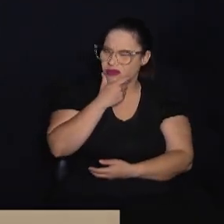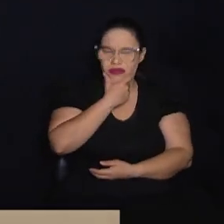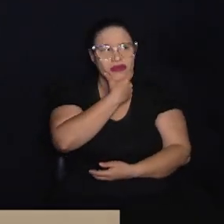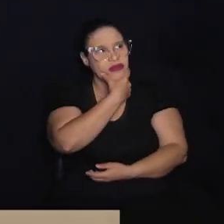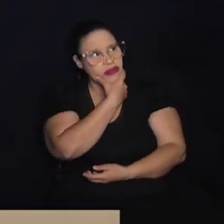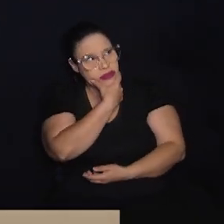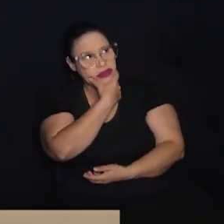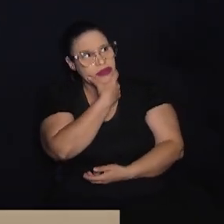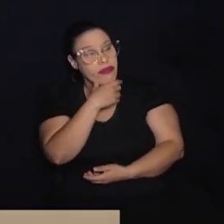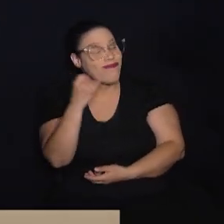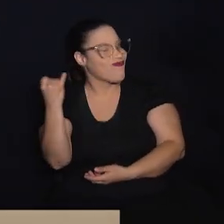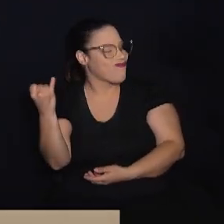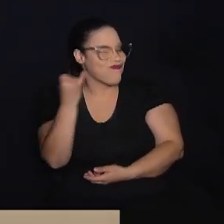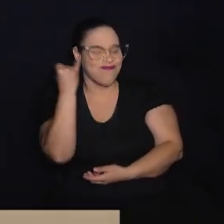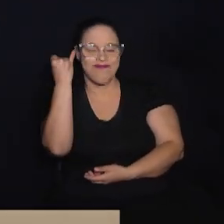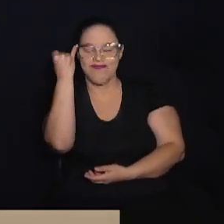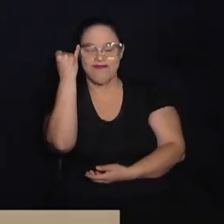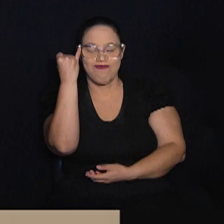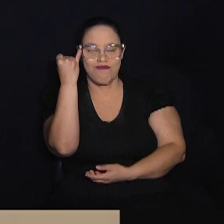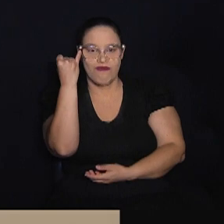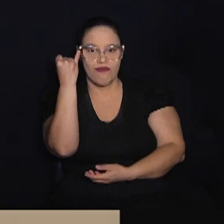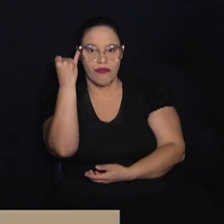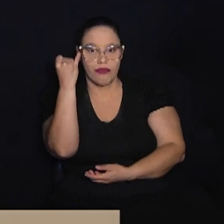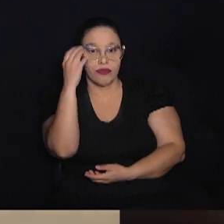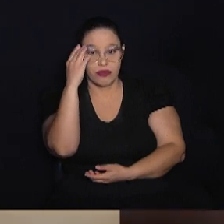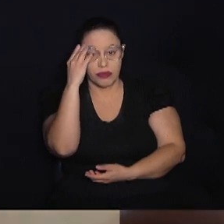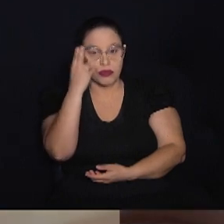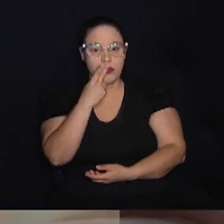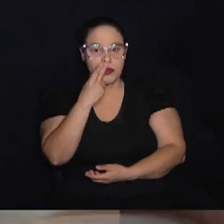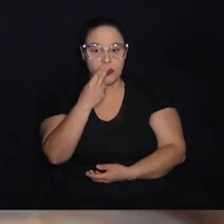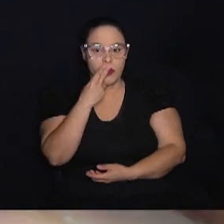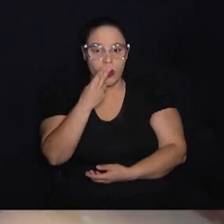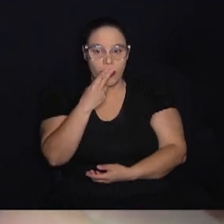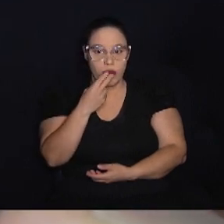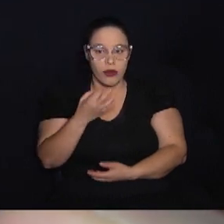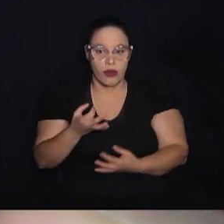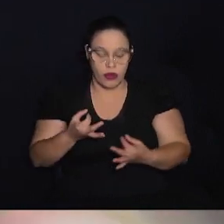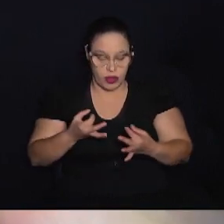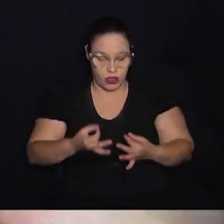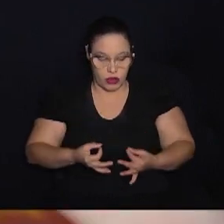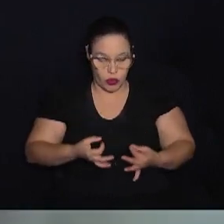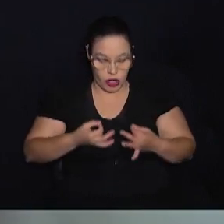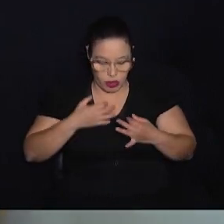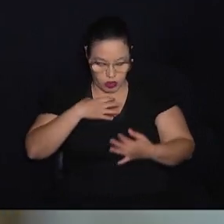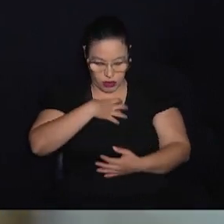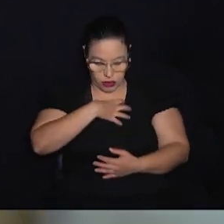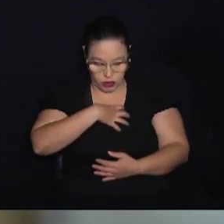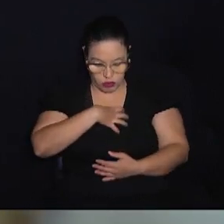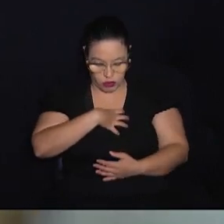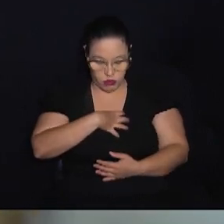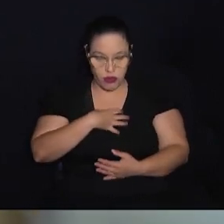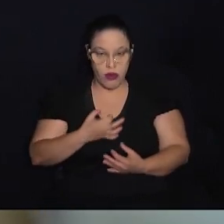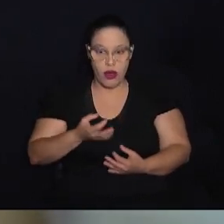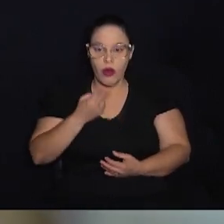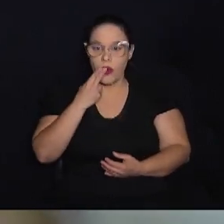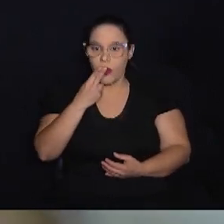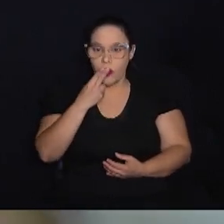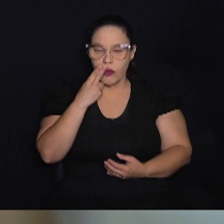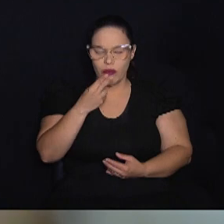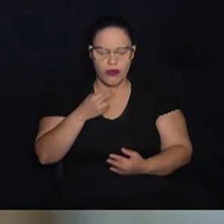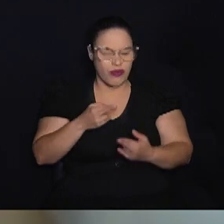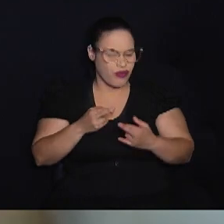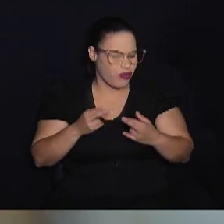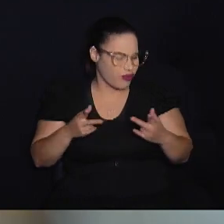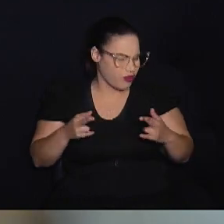É importantíssimo. O cigarro, a gente pensa mais em relação ao câncer de pulmão, né? Mas o cigarro está relacionado com